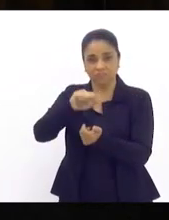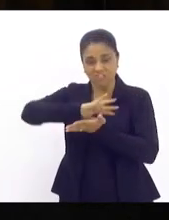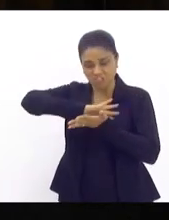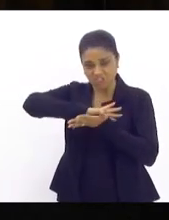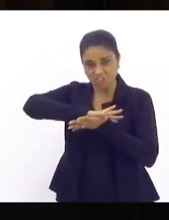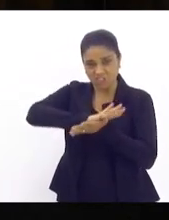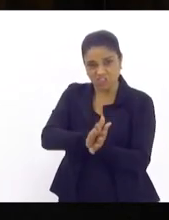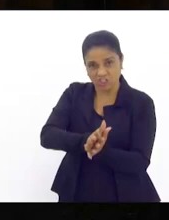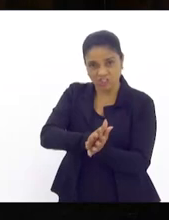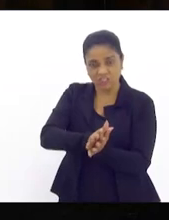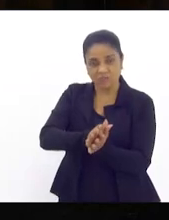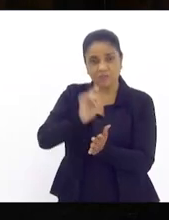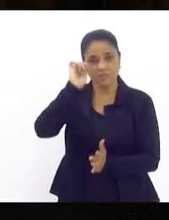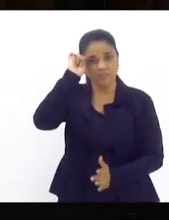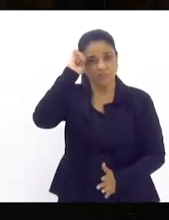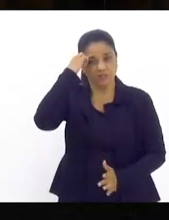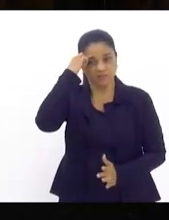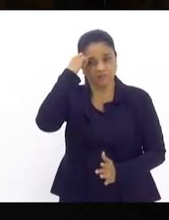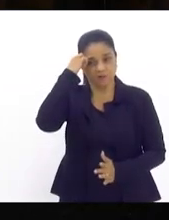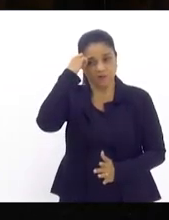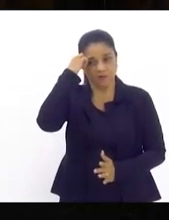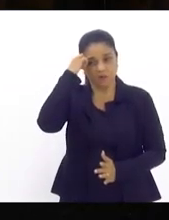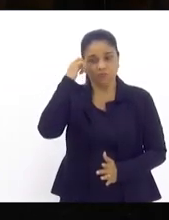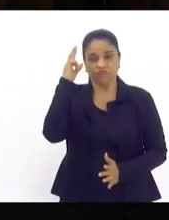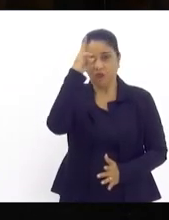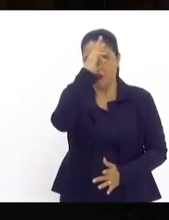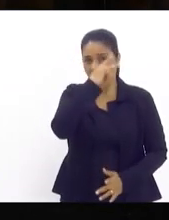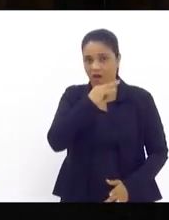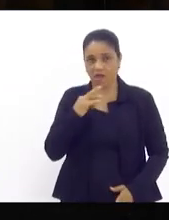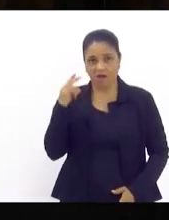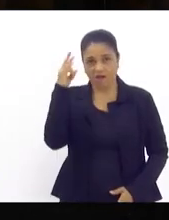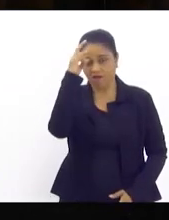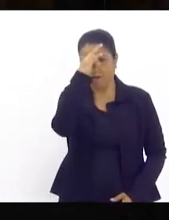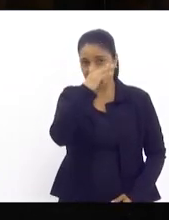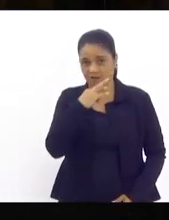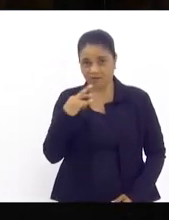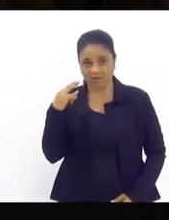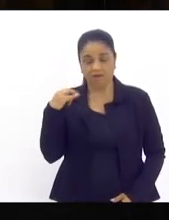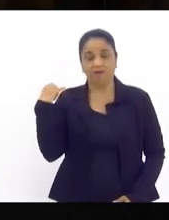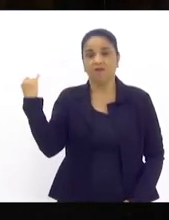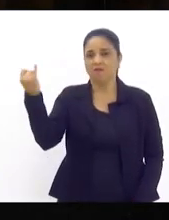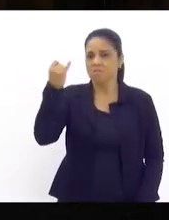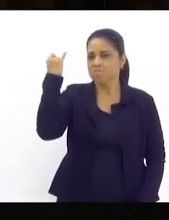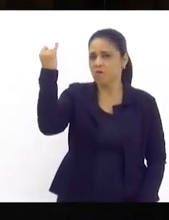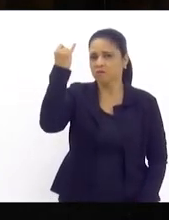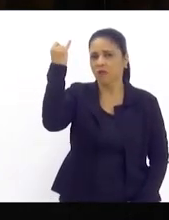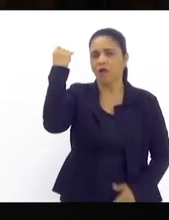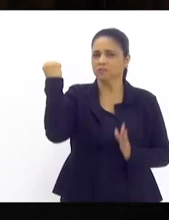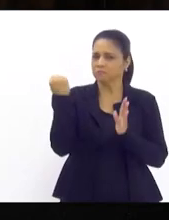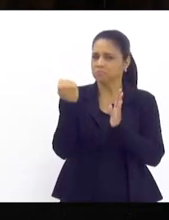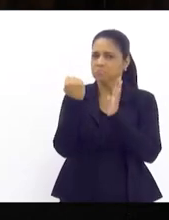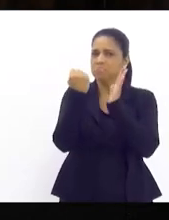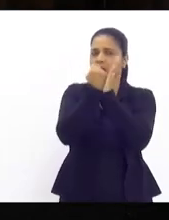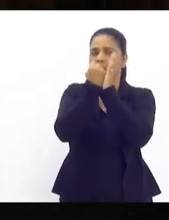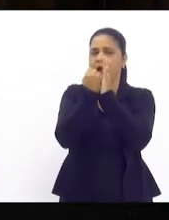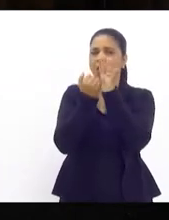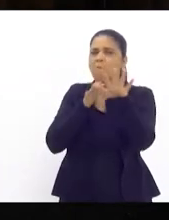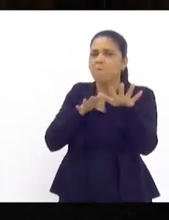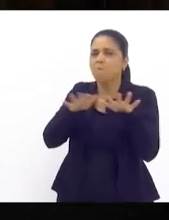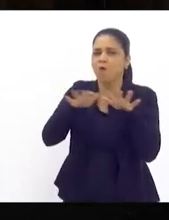Racial. Mais uma data importante do movimento negro, mais uma data